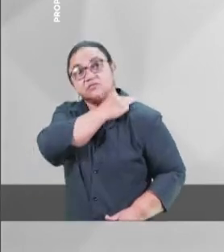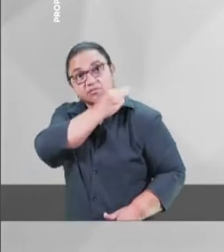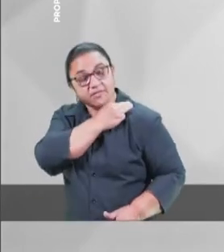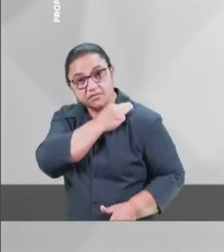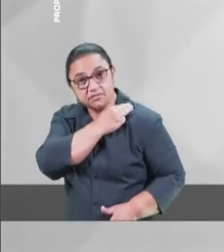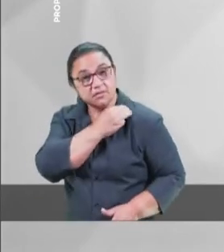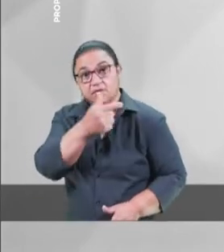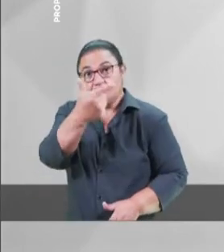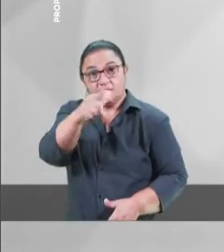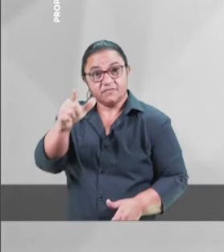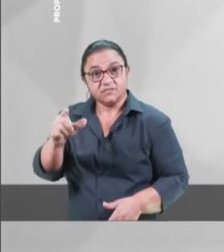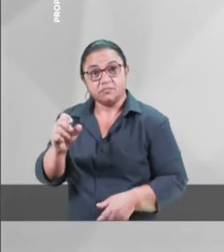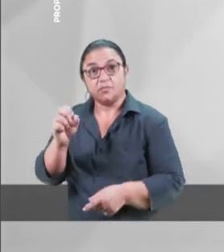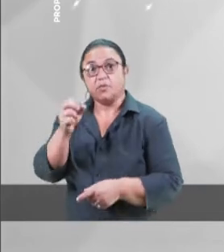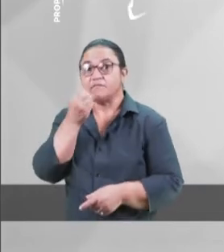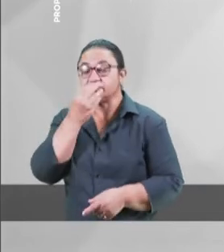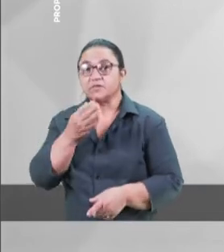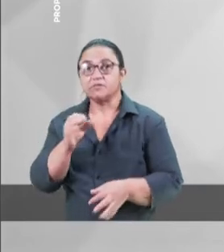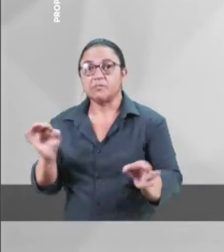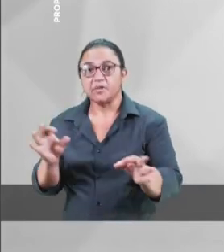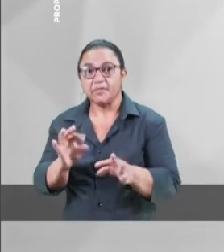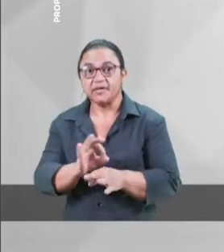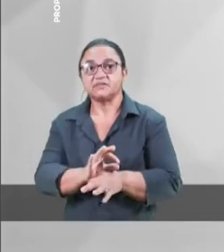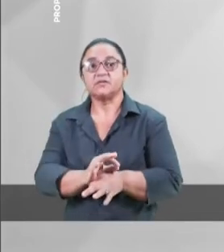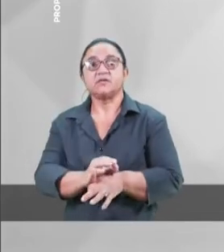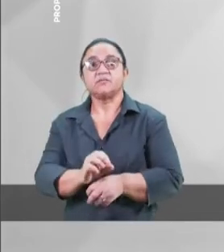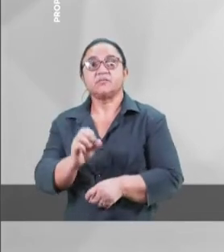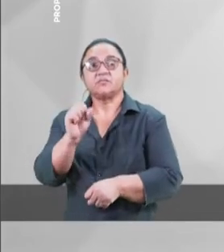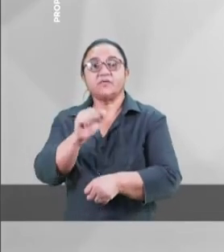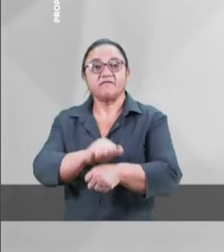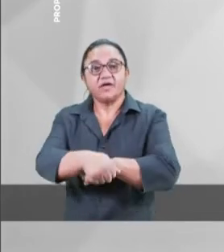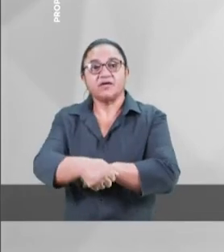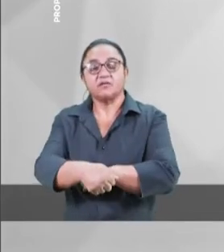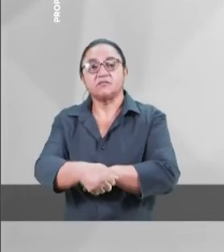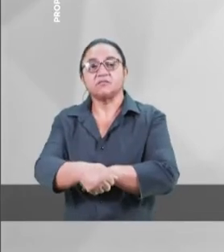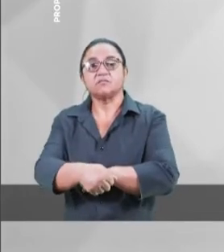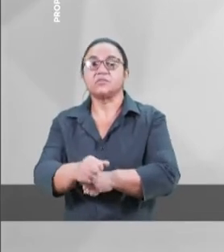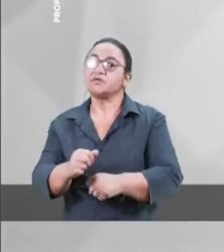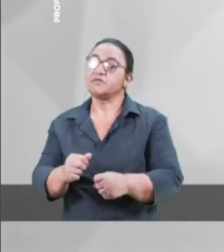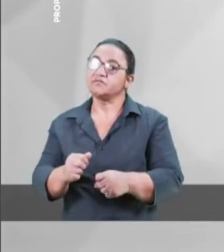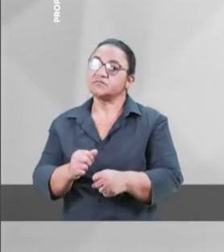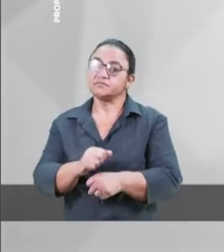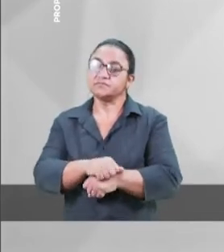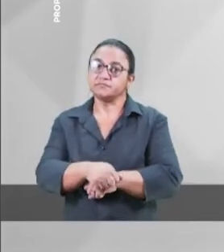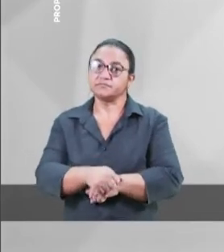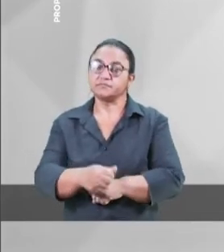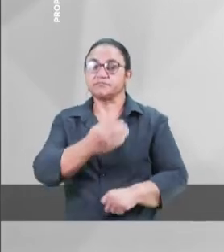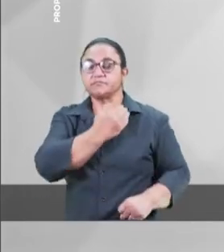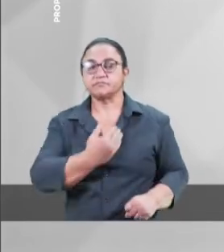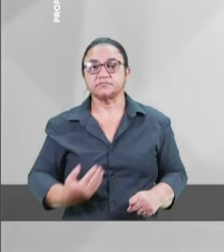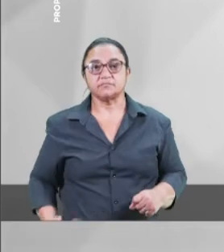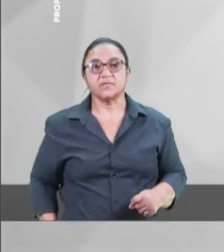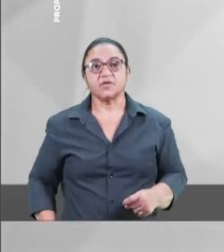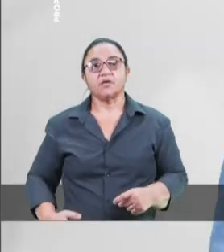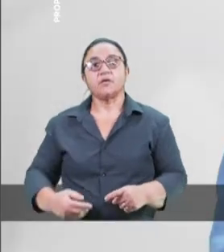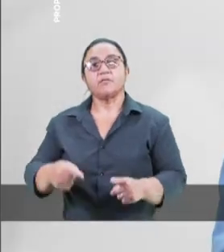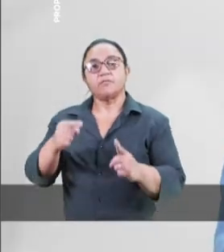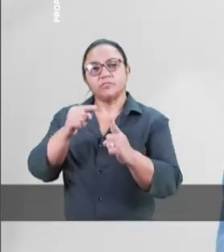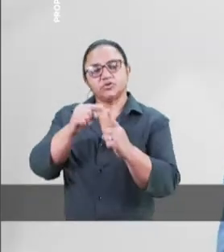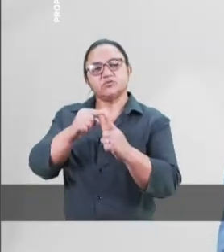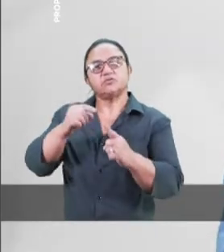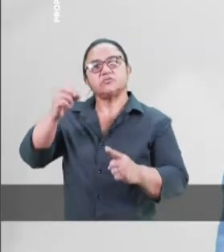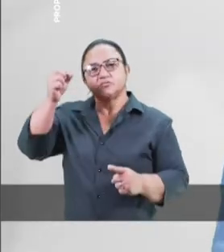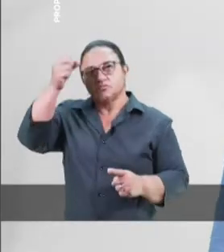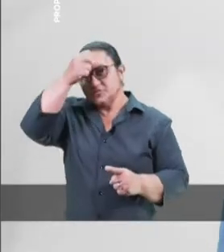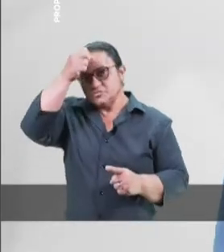Terminam o ensino médio e não conseguem fazer uma boa preparação para disputar uma vaga em uma universidade pública. Uma